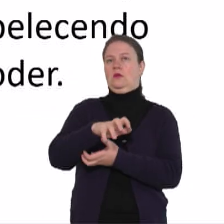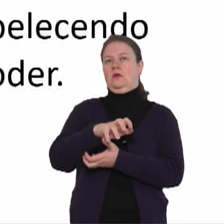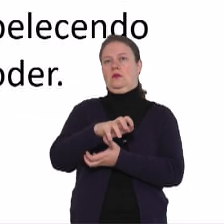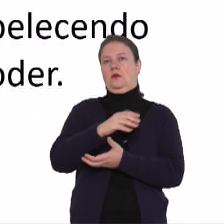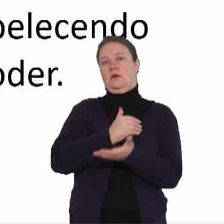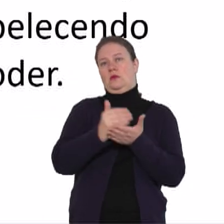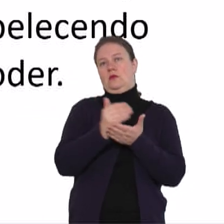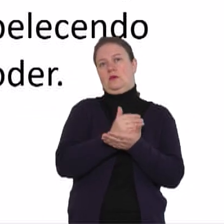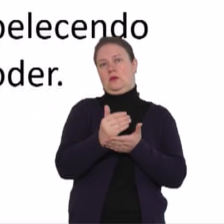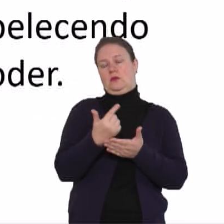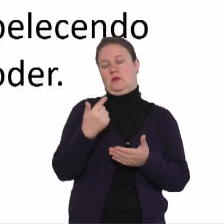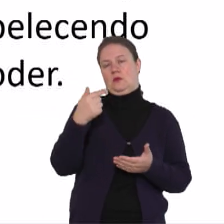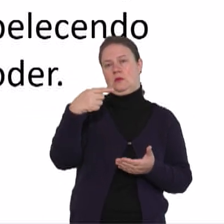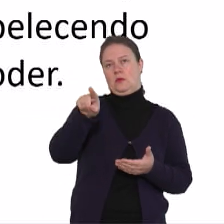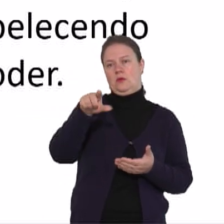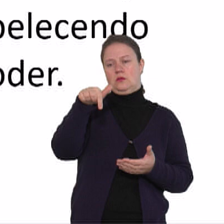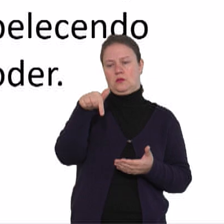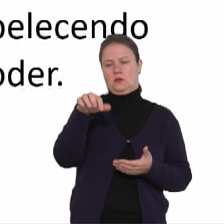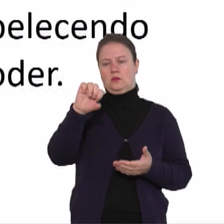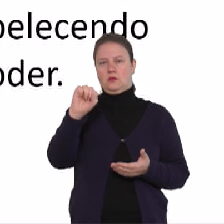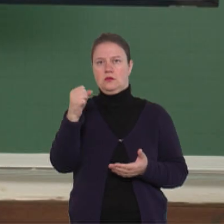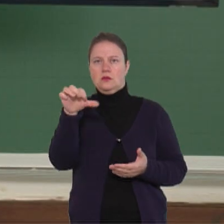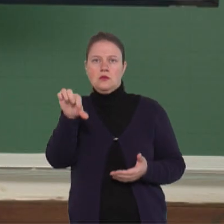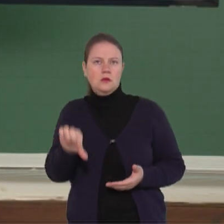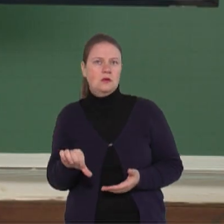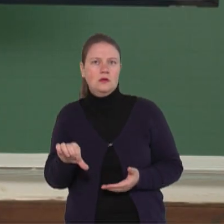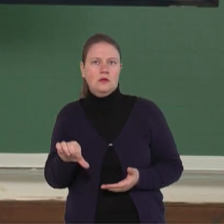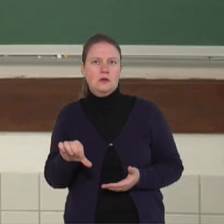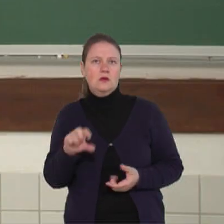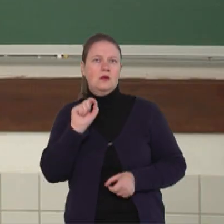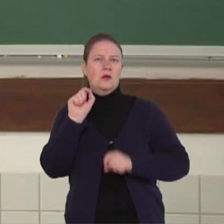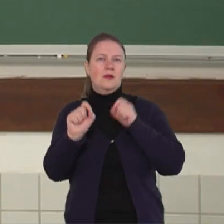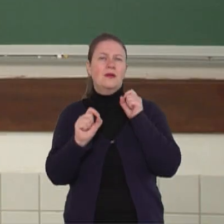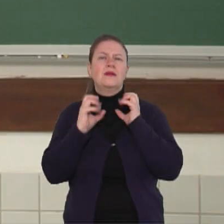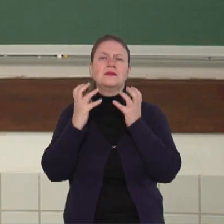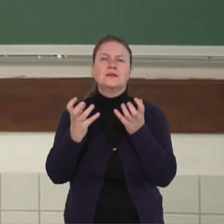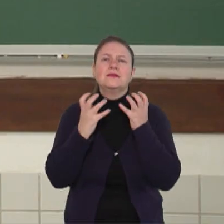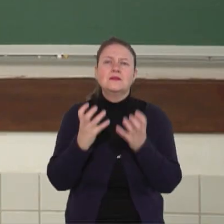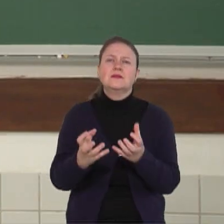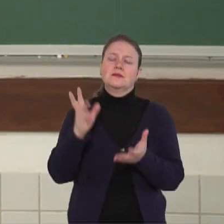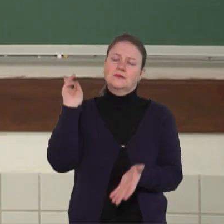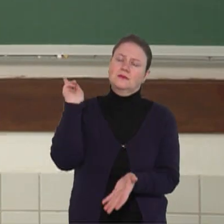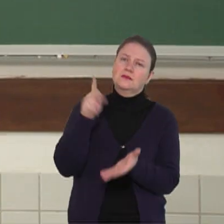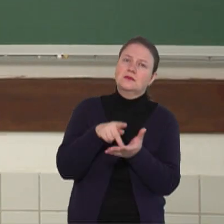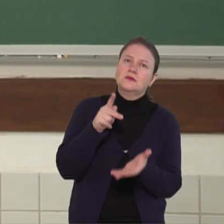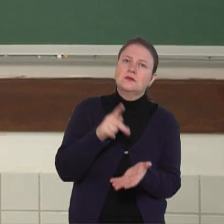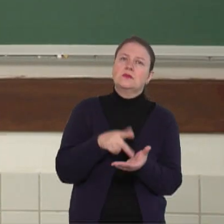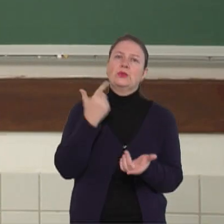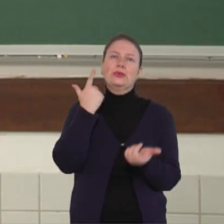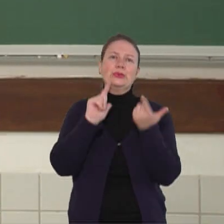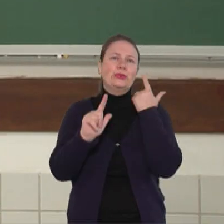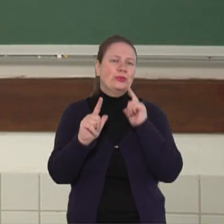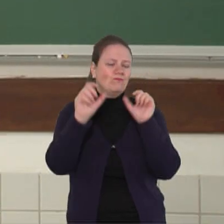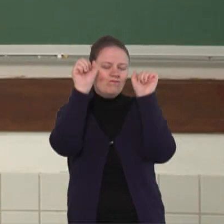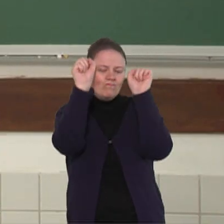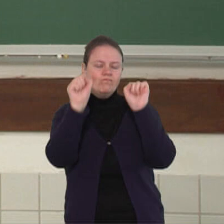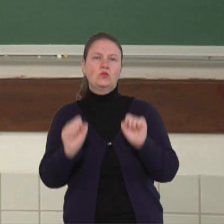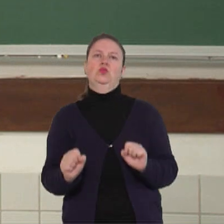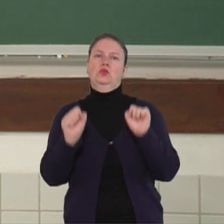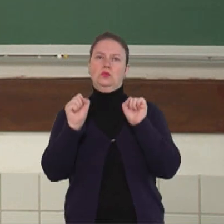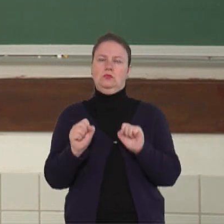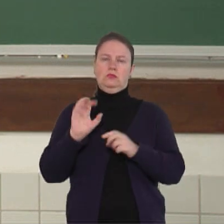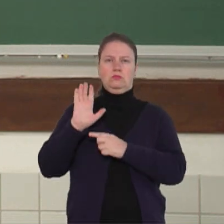iniciada em 1789. A burguesia conseguiu o que ela tanto queria. Ela conseguiu alçar ao poder um